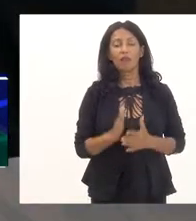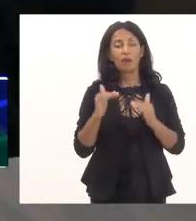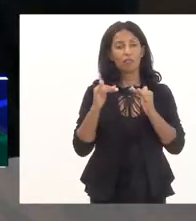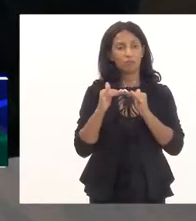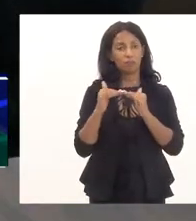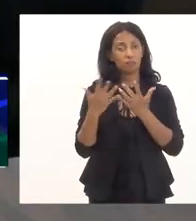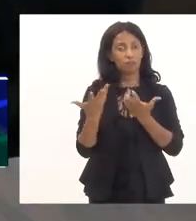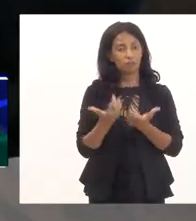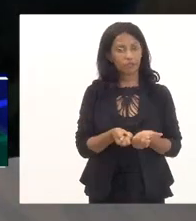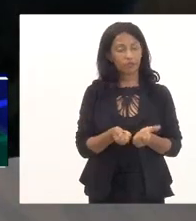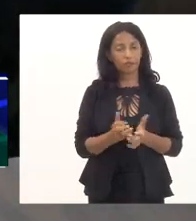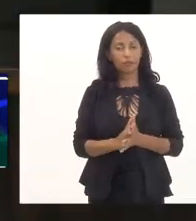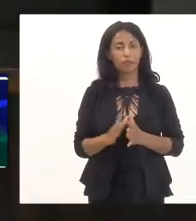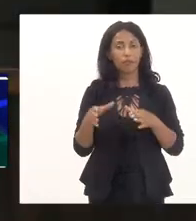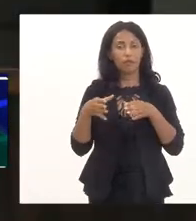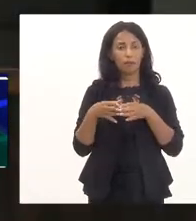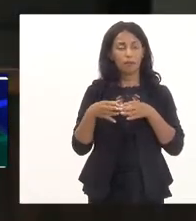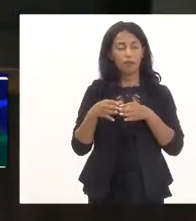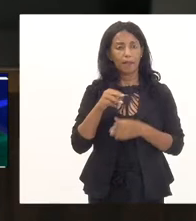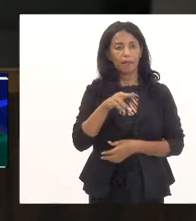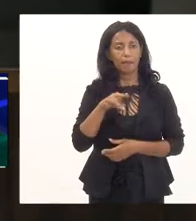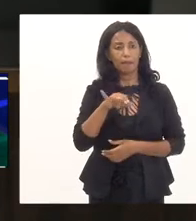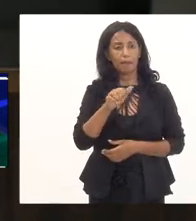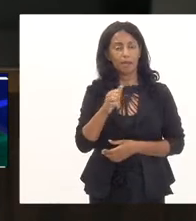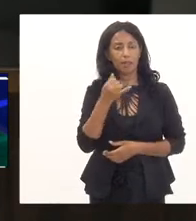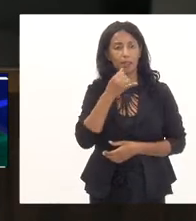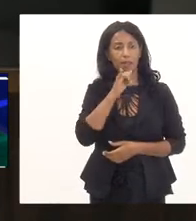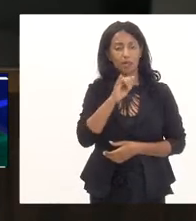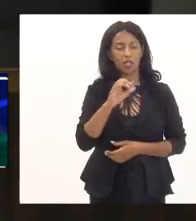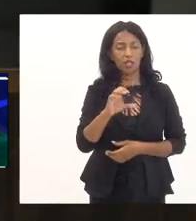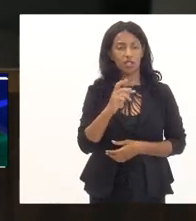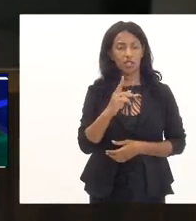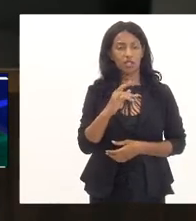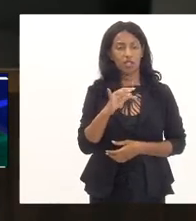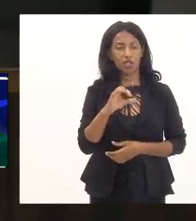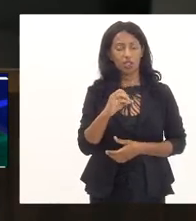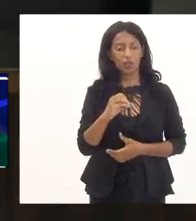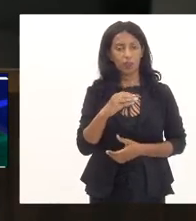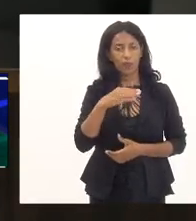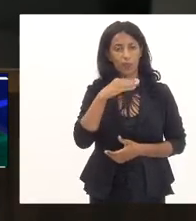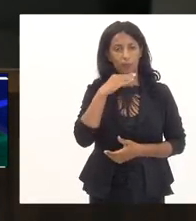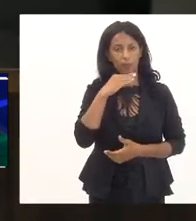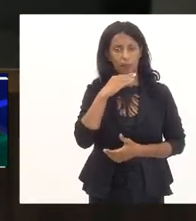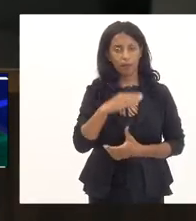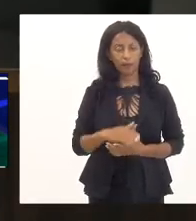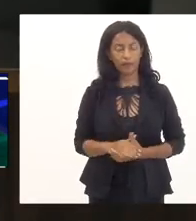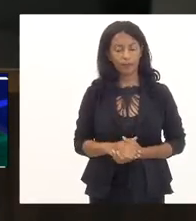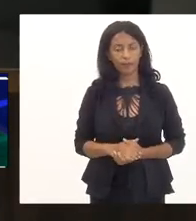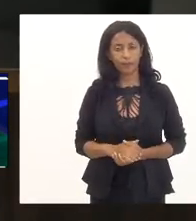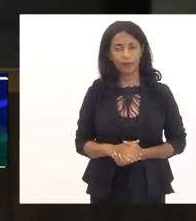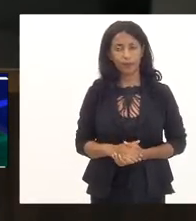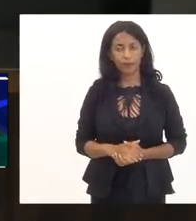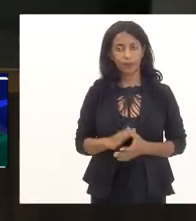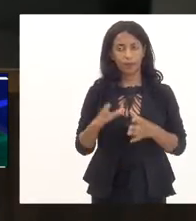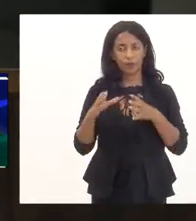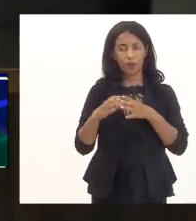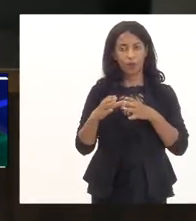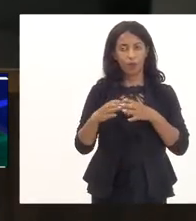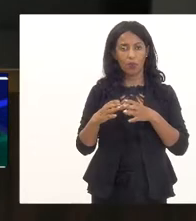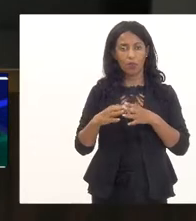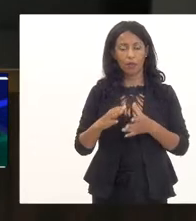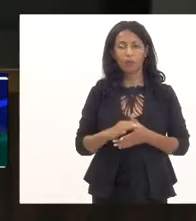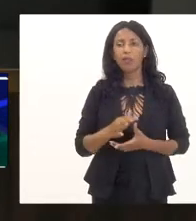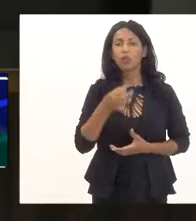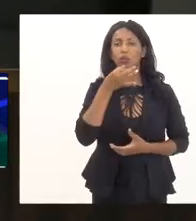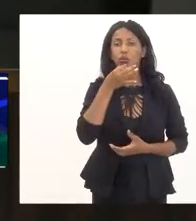Favorável, senhor presidente. Pela Comissão de Minas e Energias, deputado Chiquinho da Mangueira. Pela Comissão de Minas e Energia, está